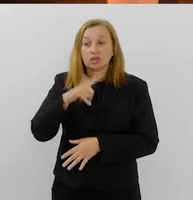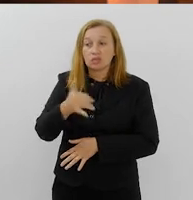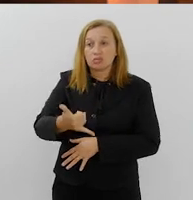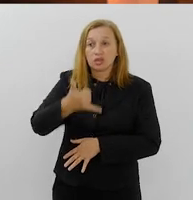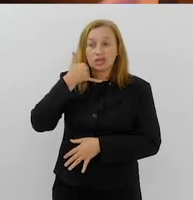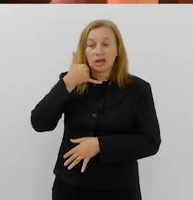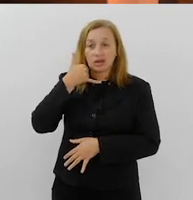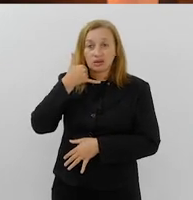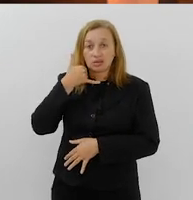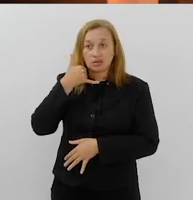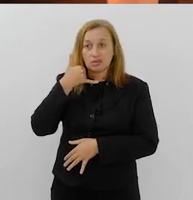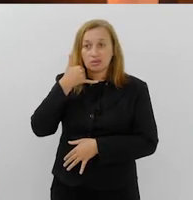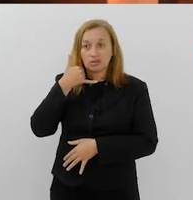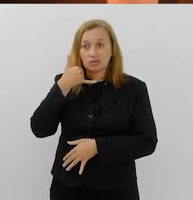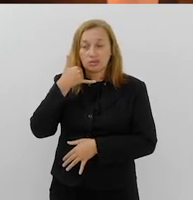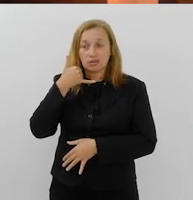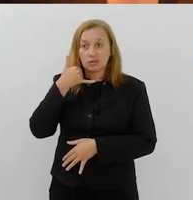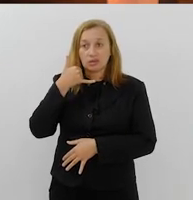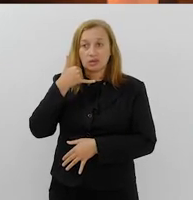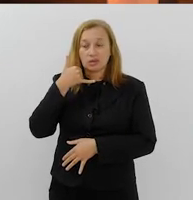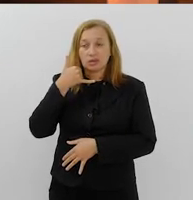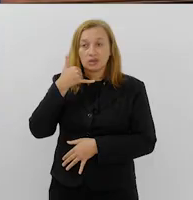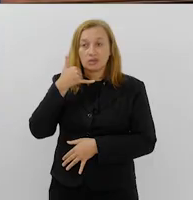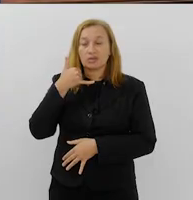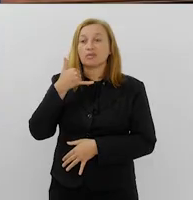E ele conseguiu me ligar,